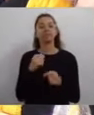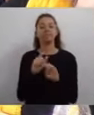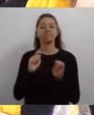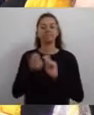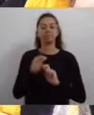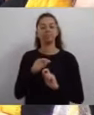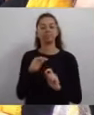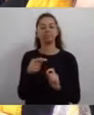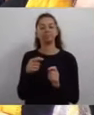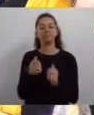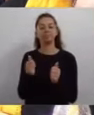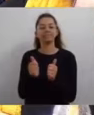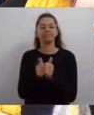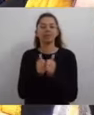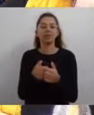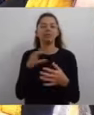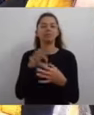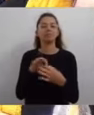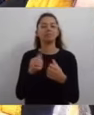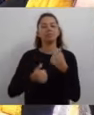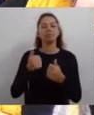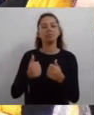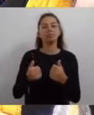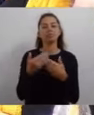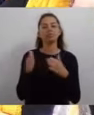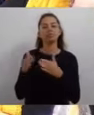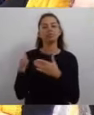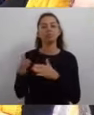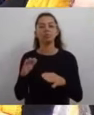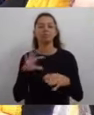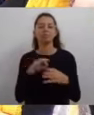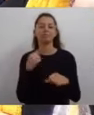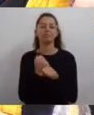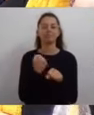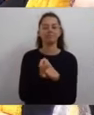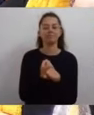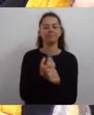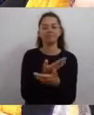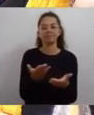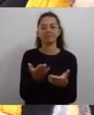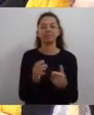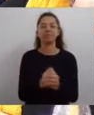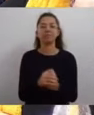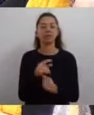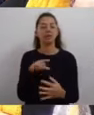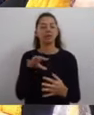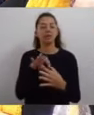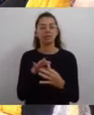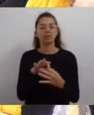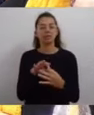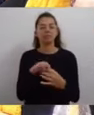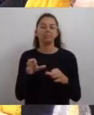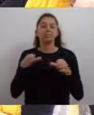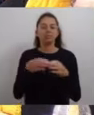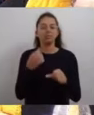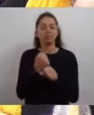da abertura de concursos para os lugares de direção em regime de comissão de serviço. Quanto à substância, a Comissão de Trabalhadores entende que a criação de